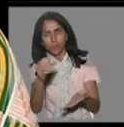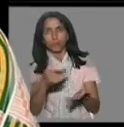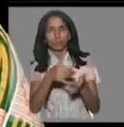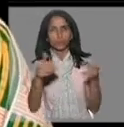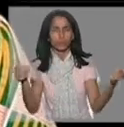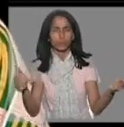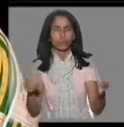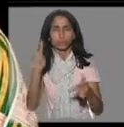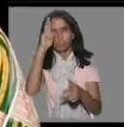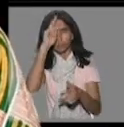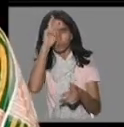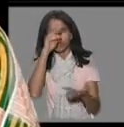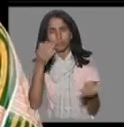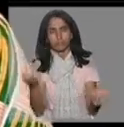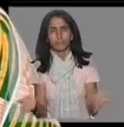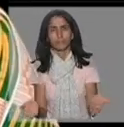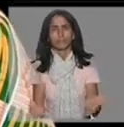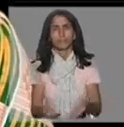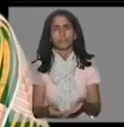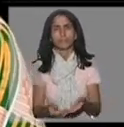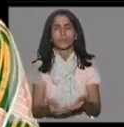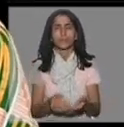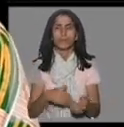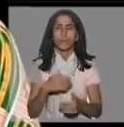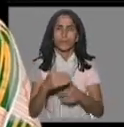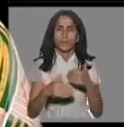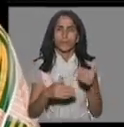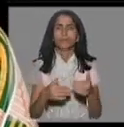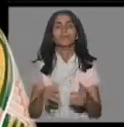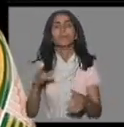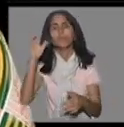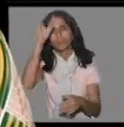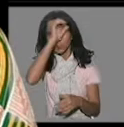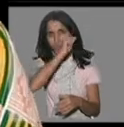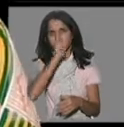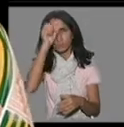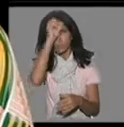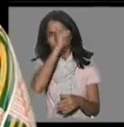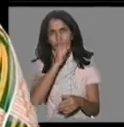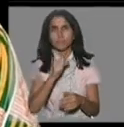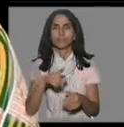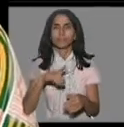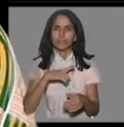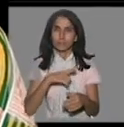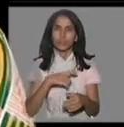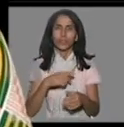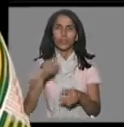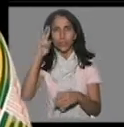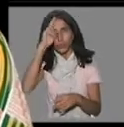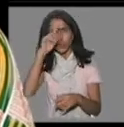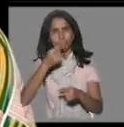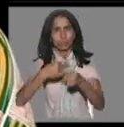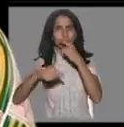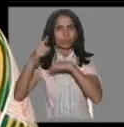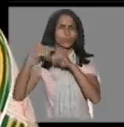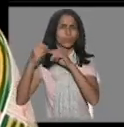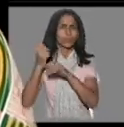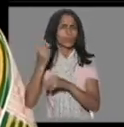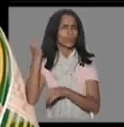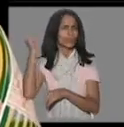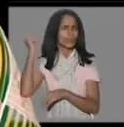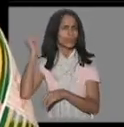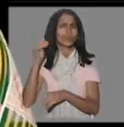de histórias, a gente está se inteirando que existe uma história que é anterior à história do